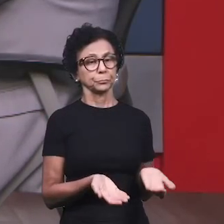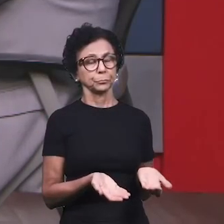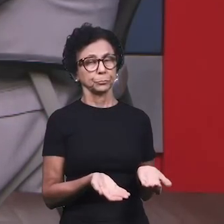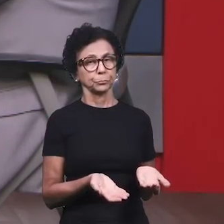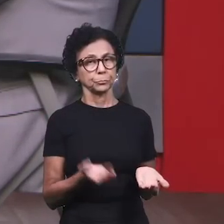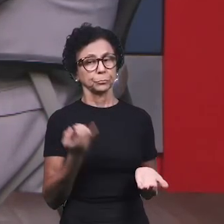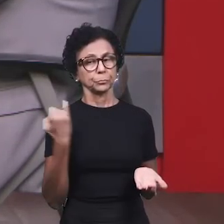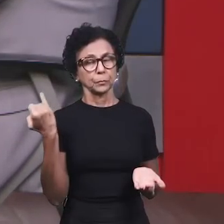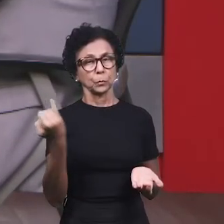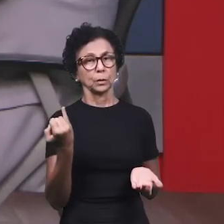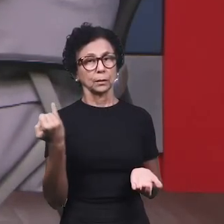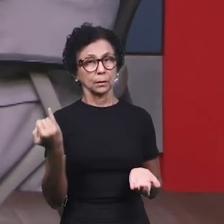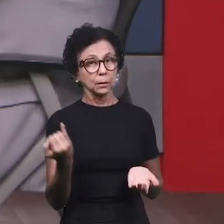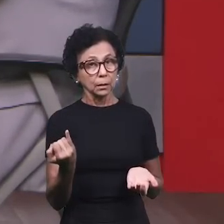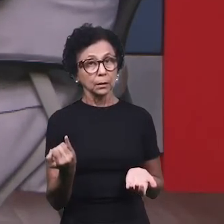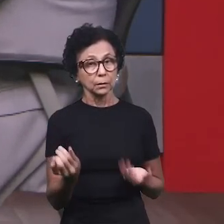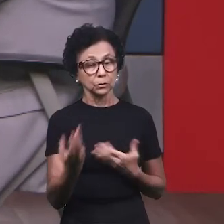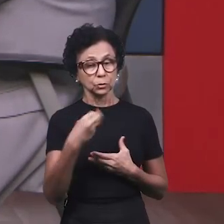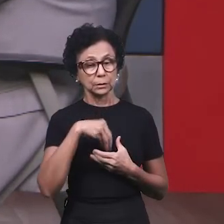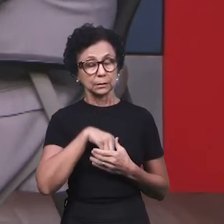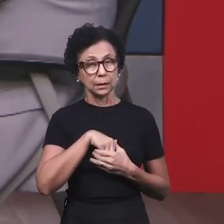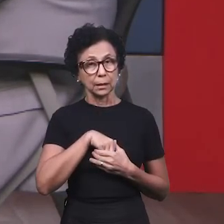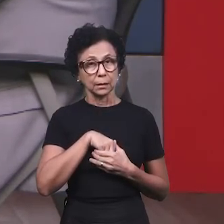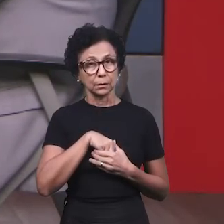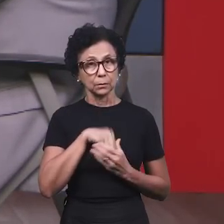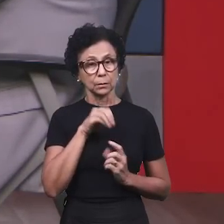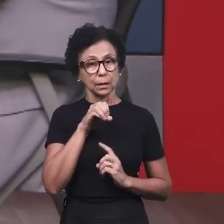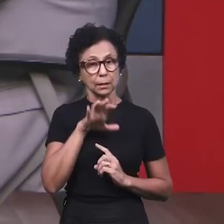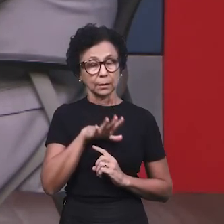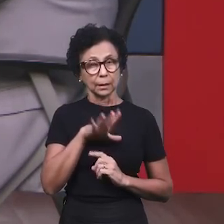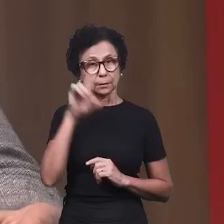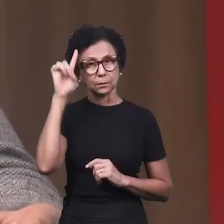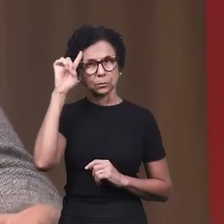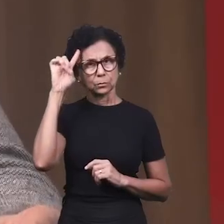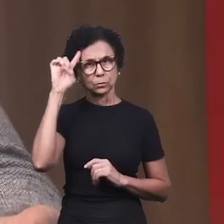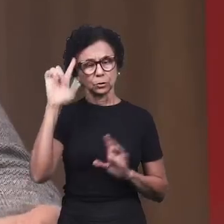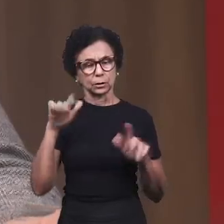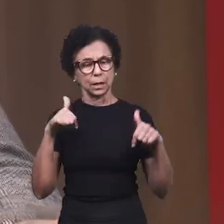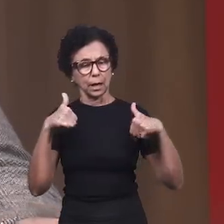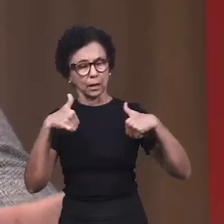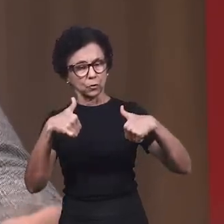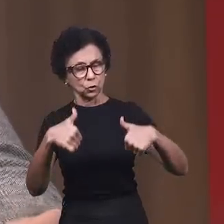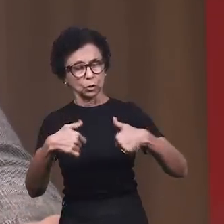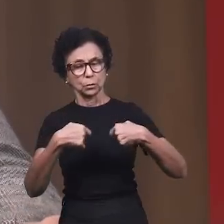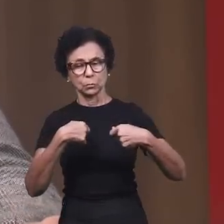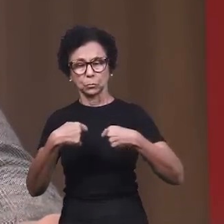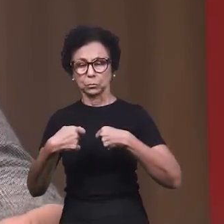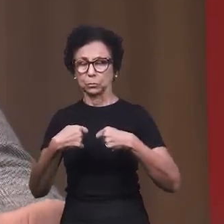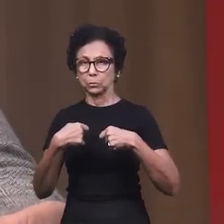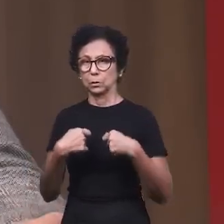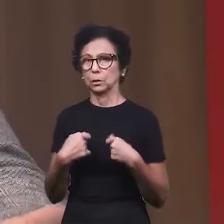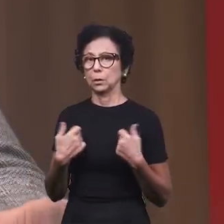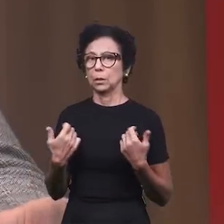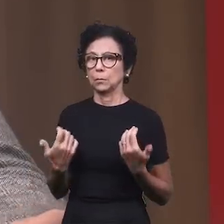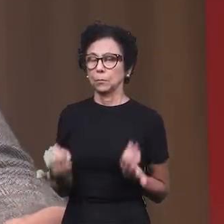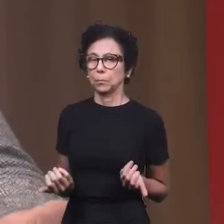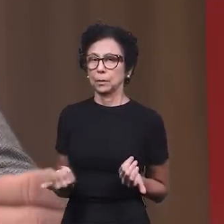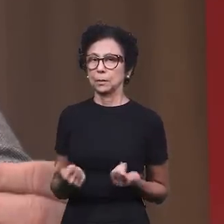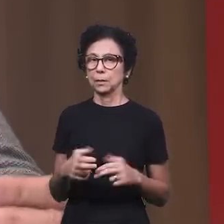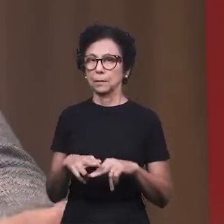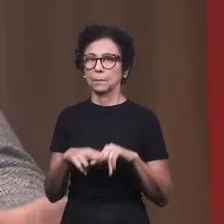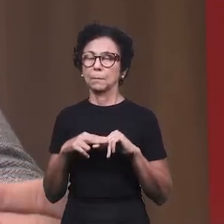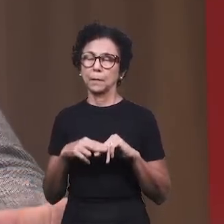em nós, essa graça estar sendo manifesta diariamente. Pois é a forma de Deus